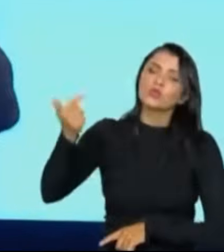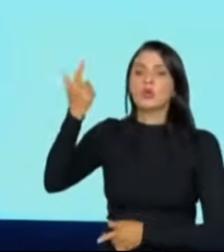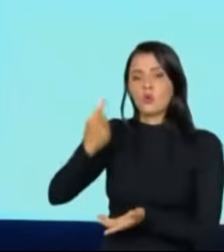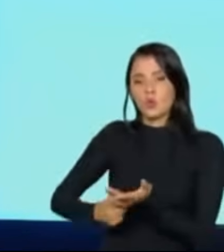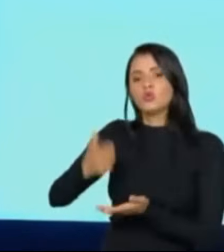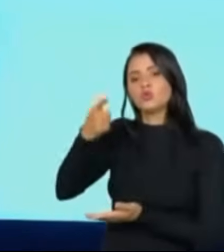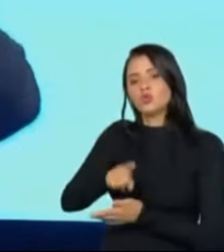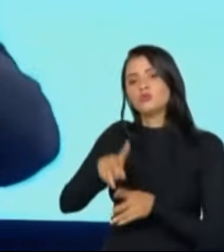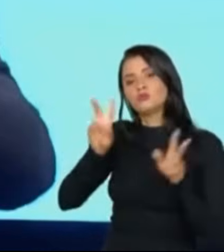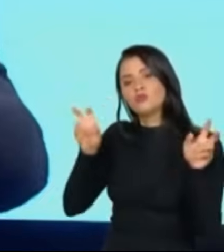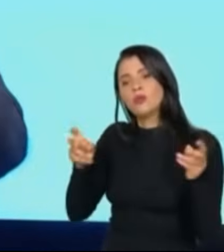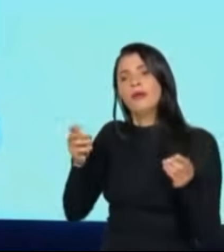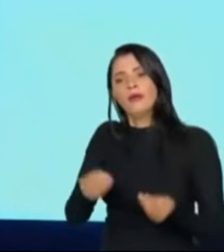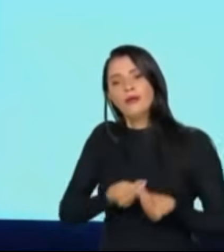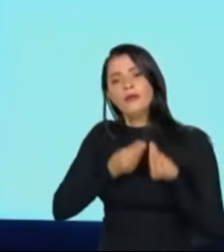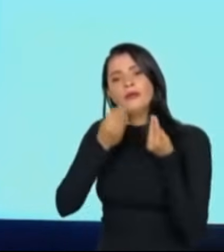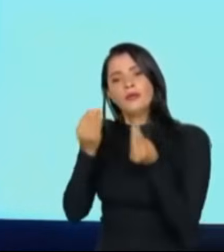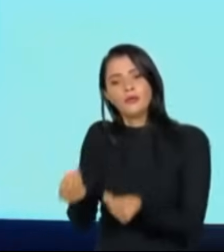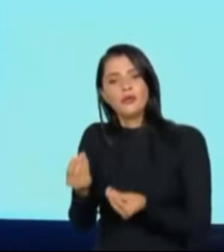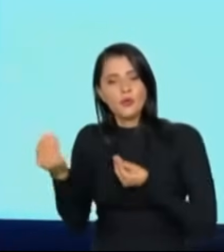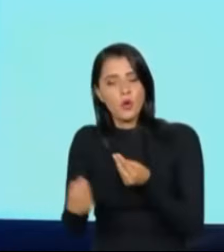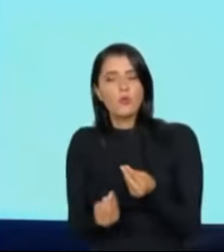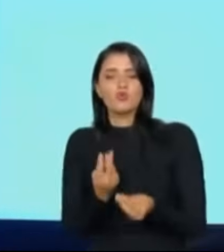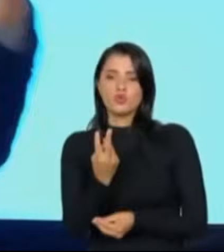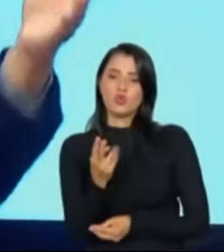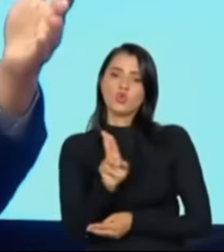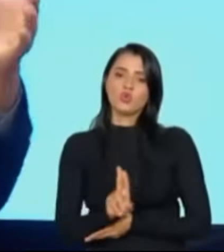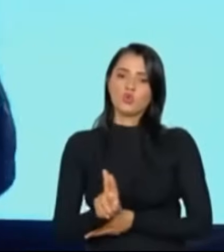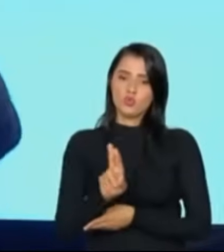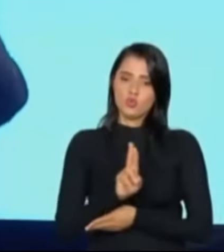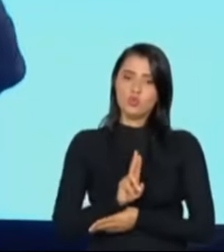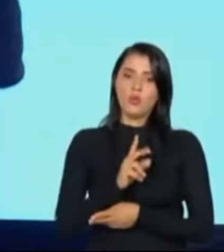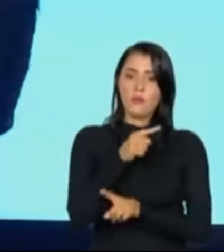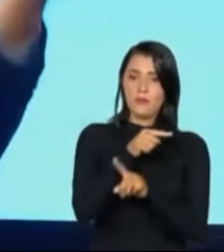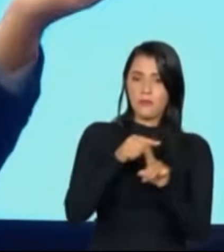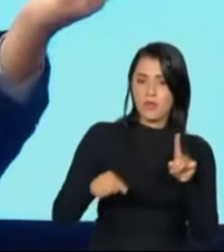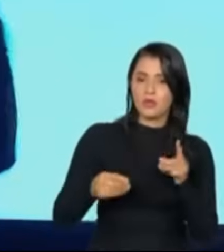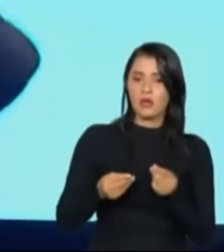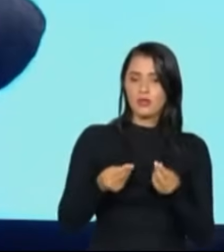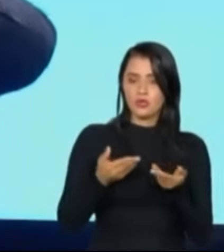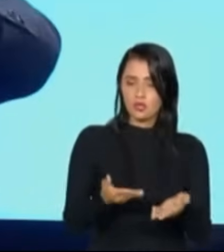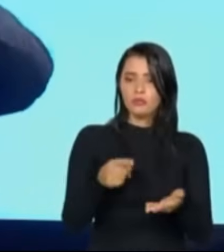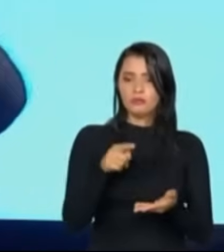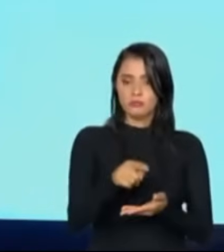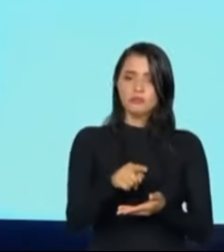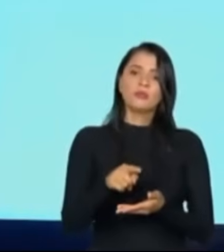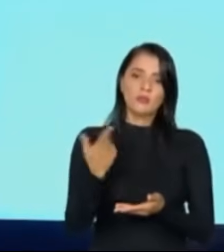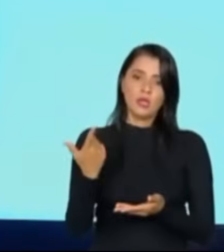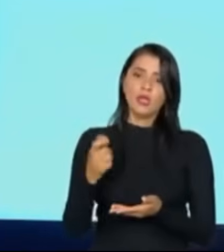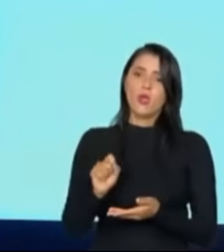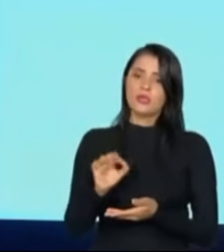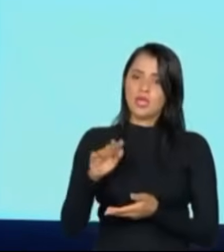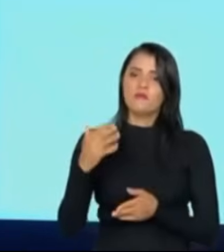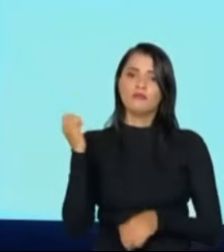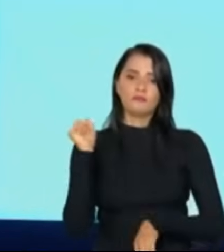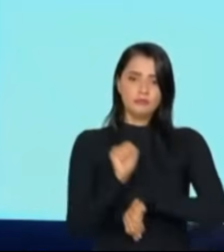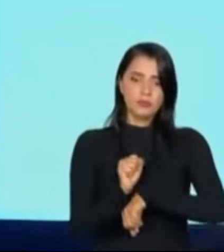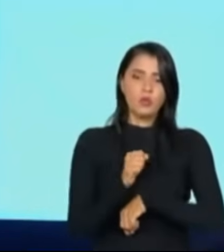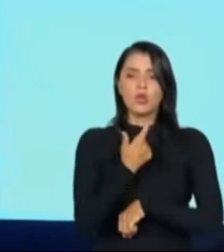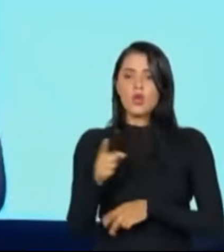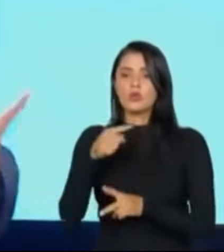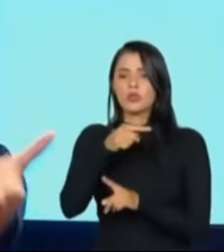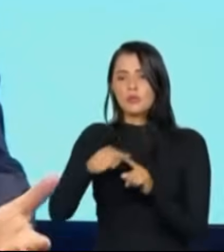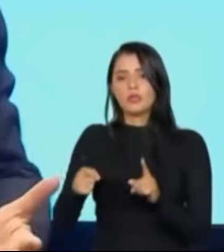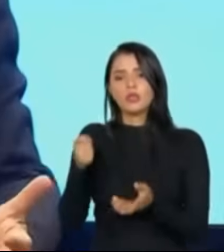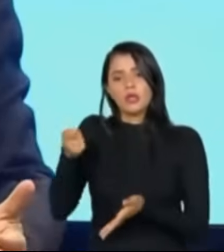seria, entre aspas, devolvido mediante dois usos. Metade para aquela fundação, que o Supremo barrou, e a outra metade